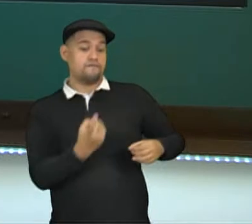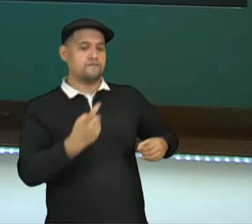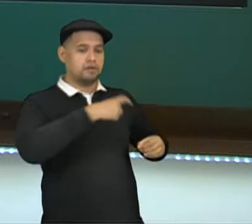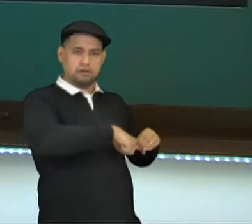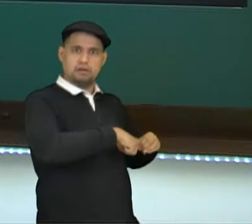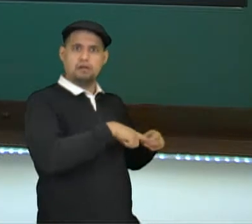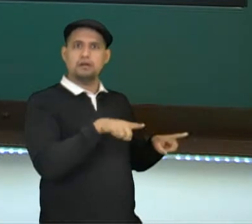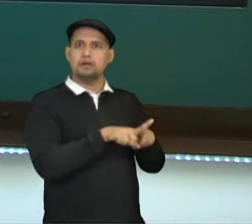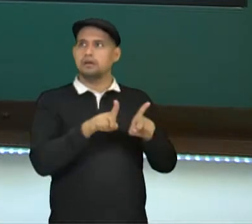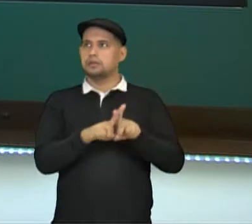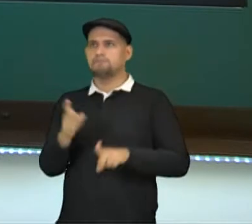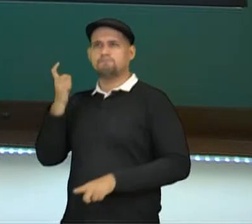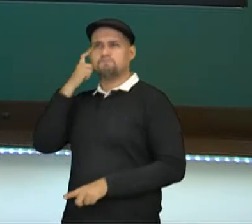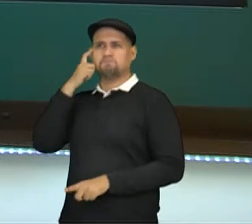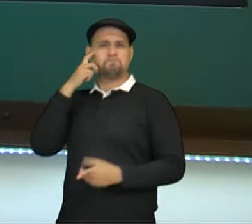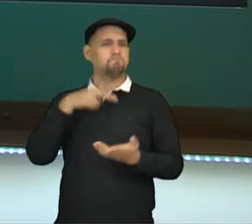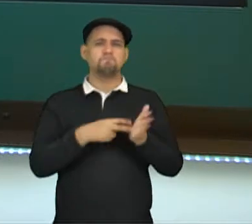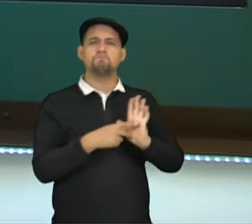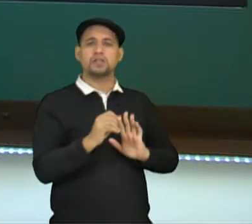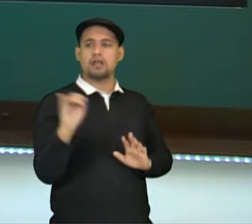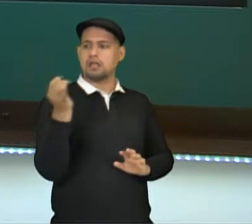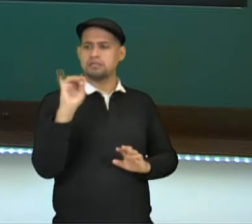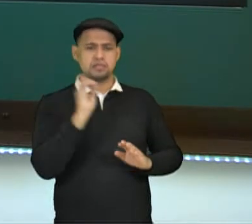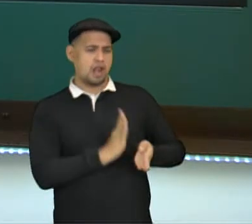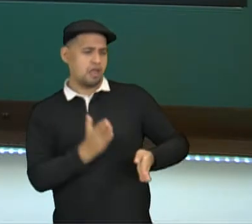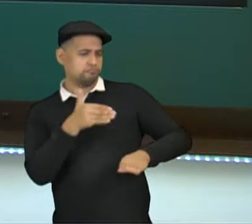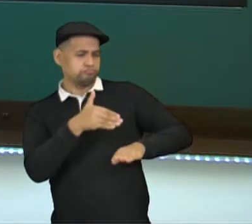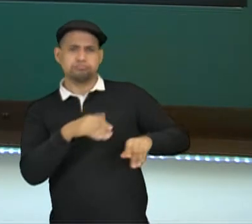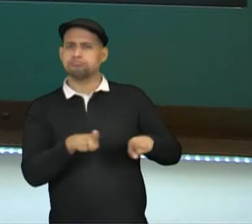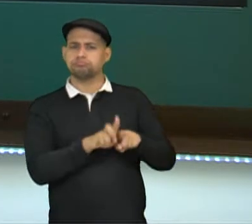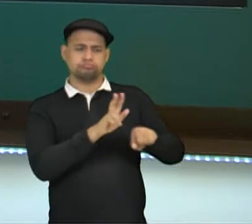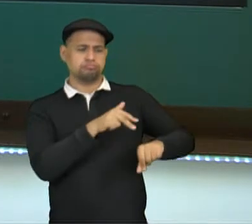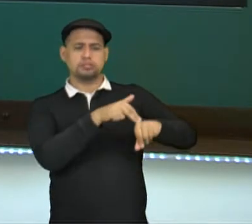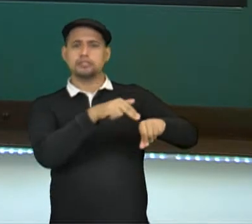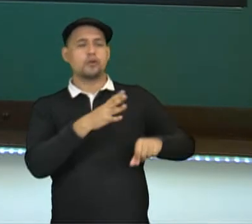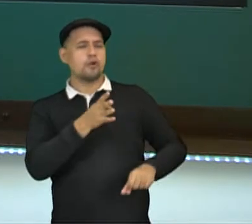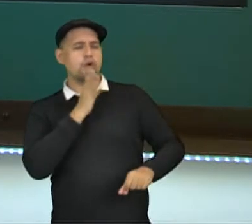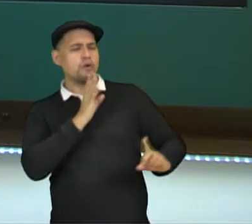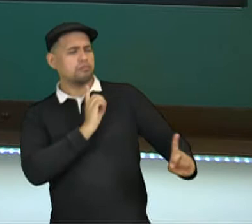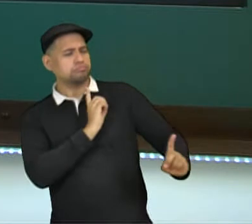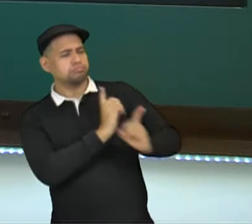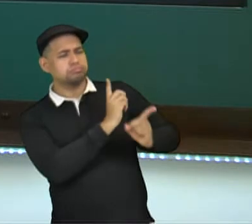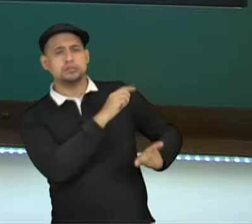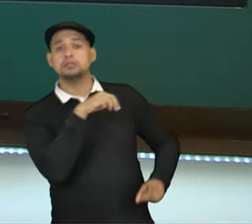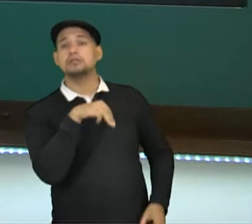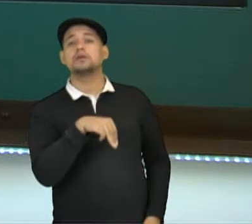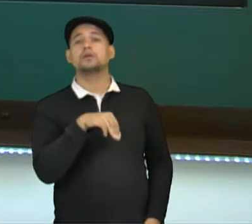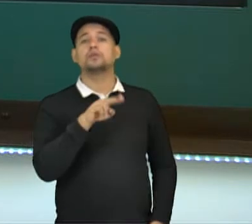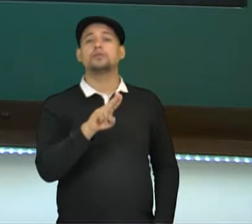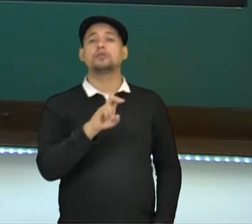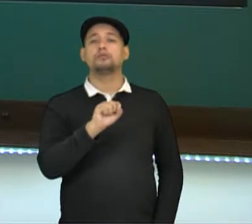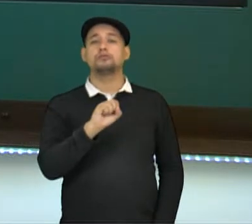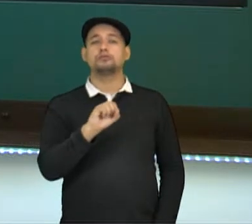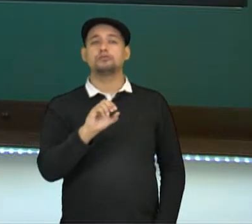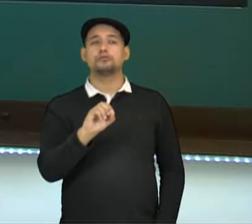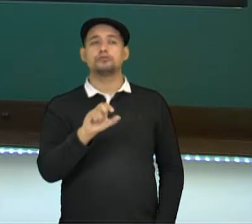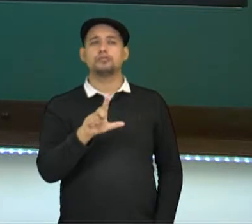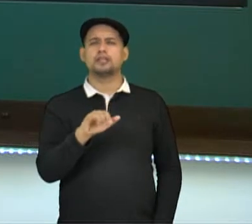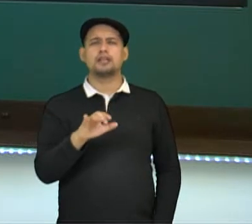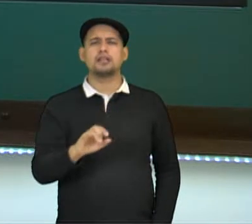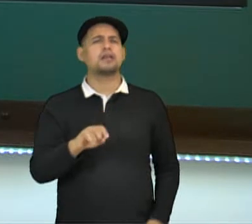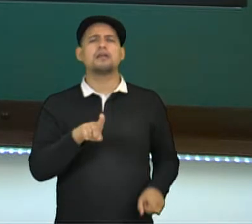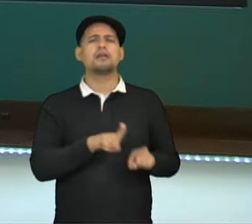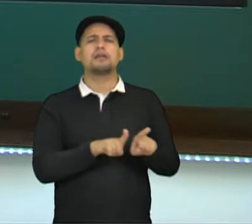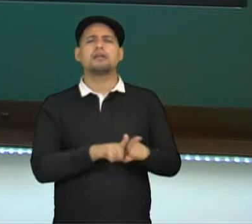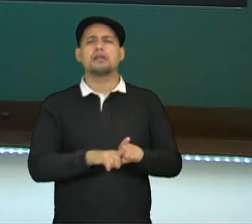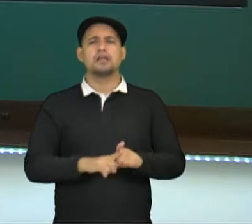com esse idealismo de ser a Itália o centro. E encontraram Benito Mussolini. Benito Mussolini era o ditador. O que ele queria?